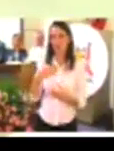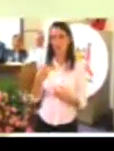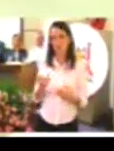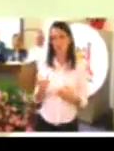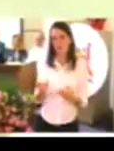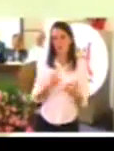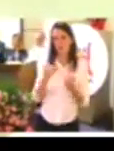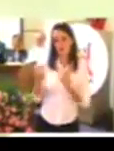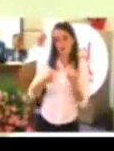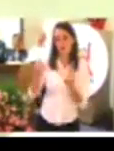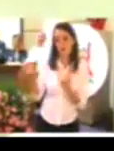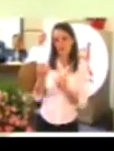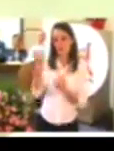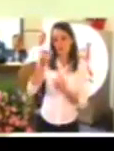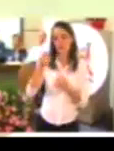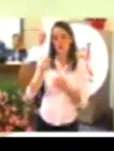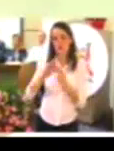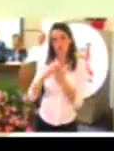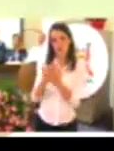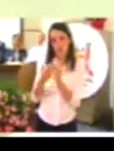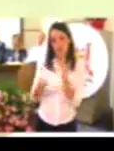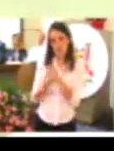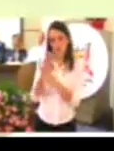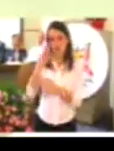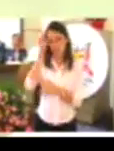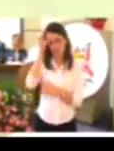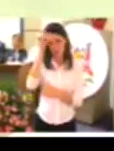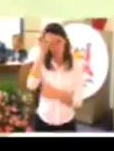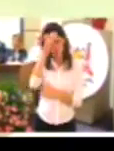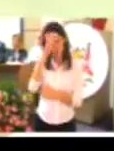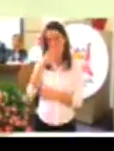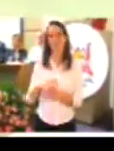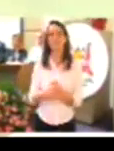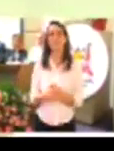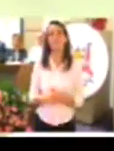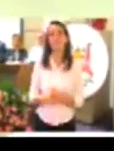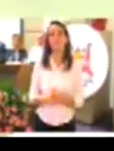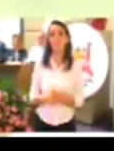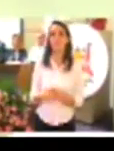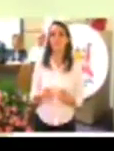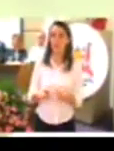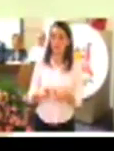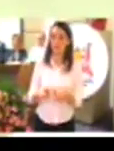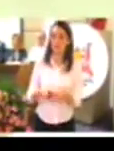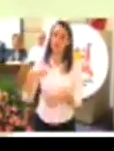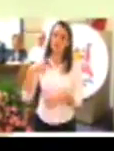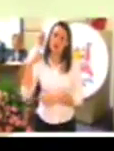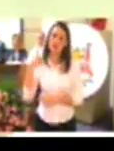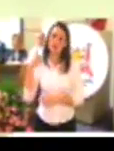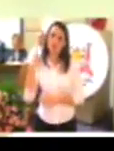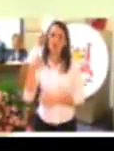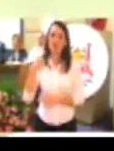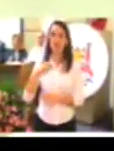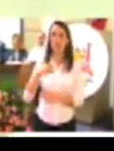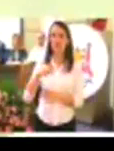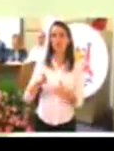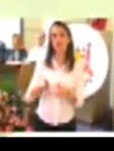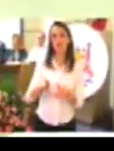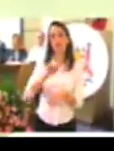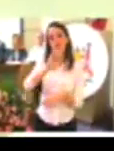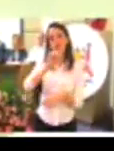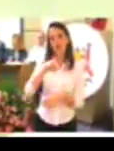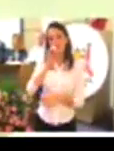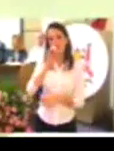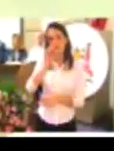e deu todo o incentivo também na Escola do Legislativo da Assembleia de Santa Catarina. Deputado sul-catarinense José